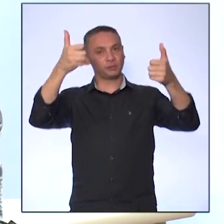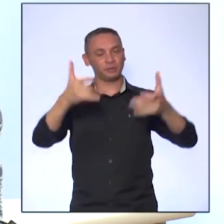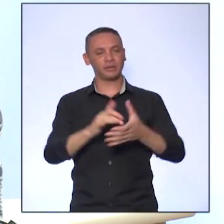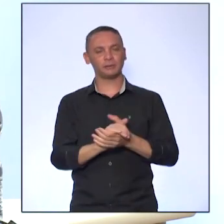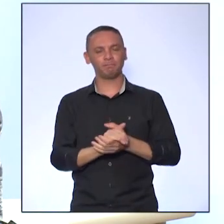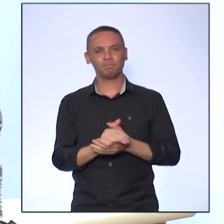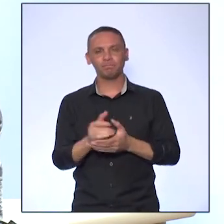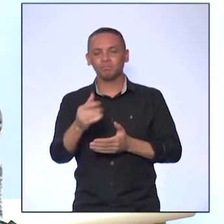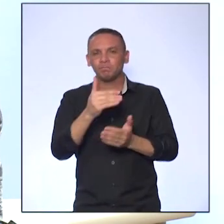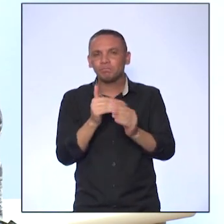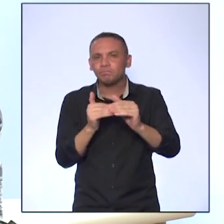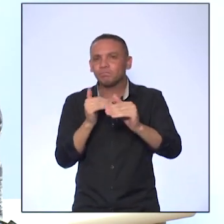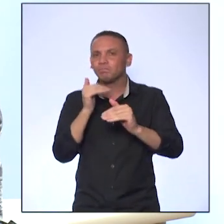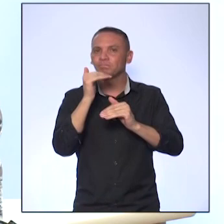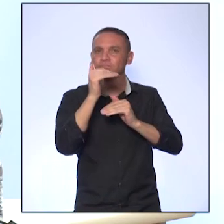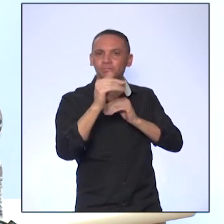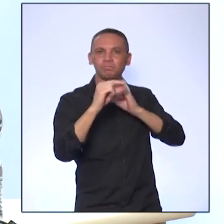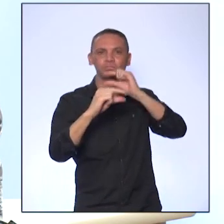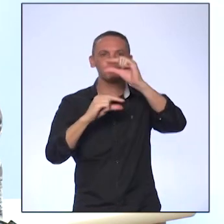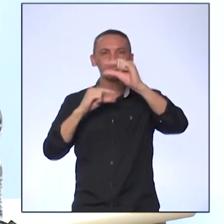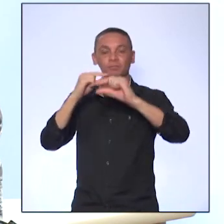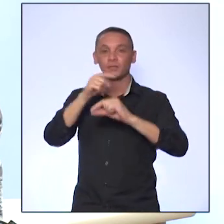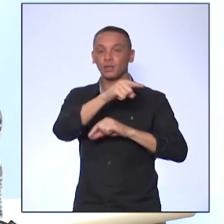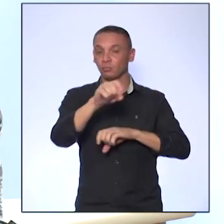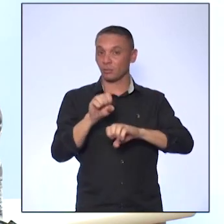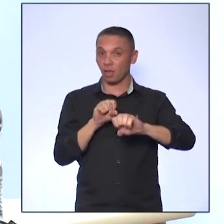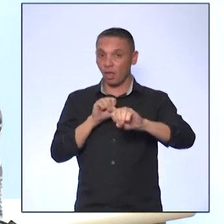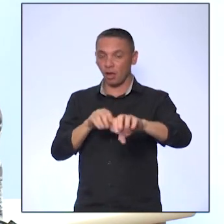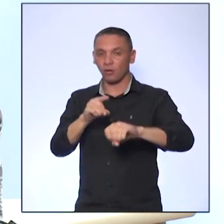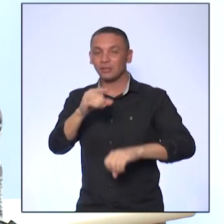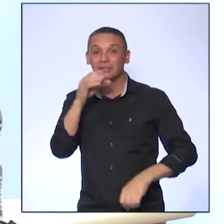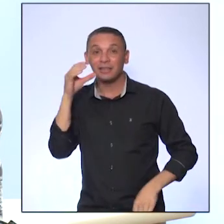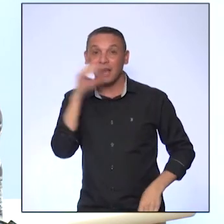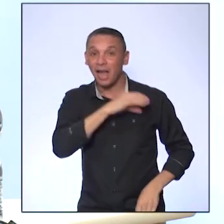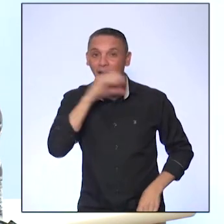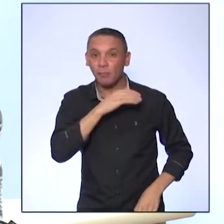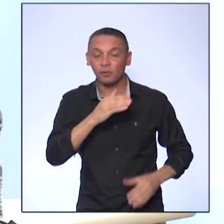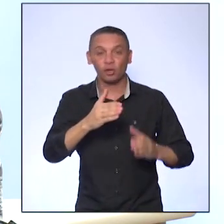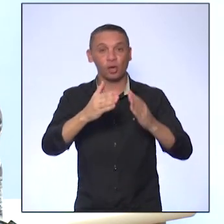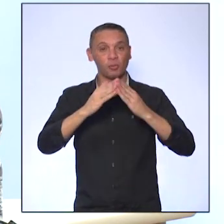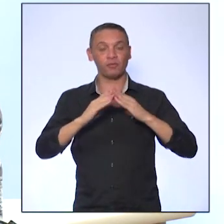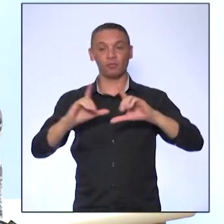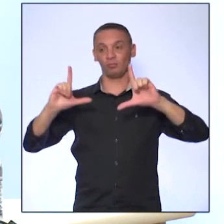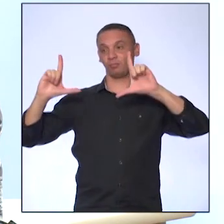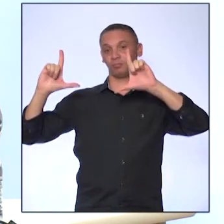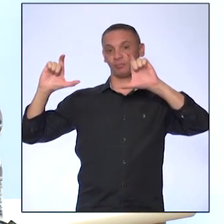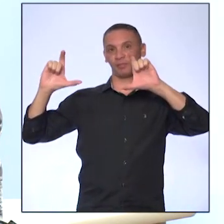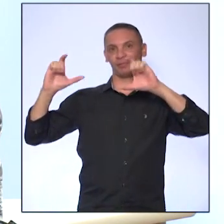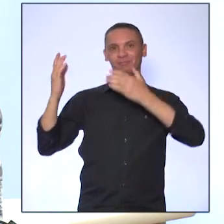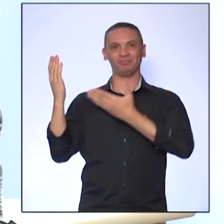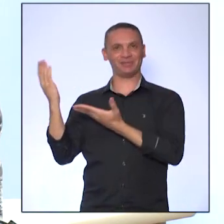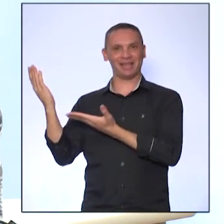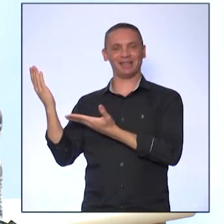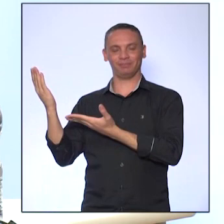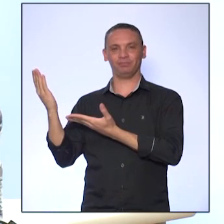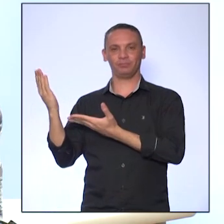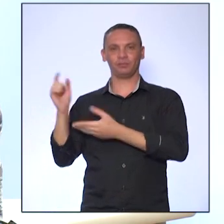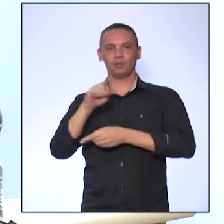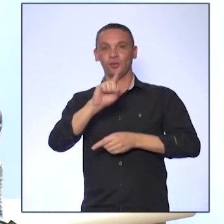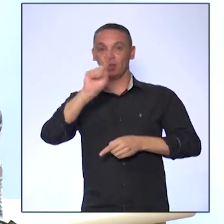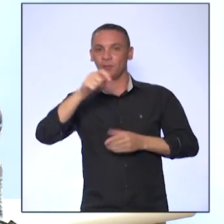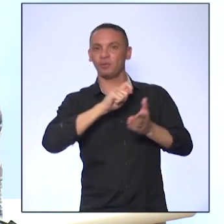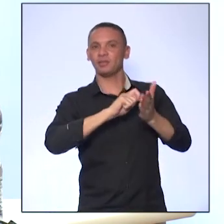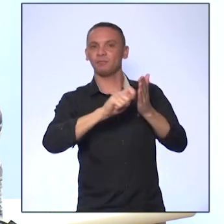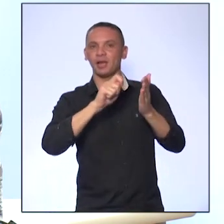enquanto nós estivermos dando a aula e você achar que está indo muito rápido, dê um print na tela. ok? E depois você faça